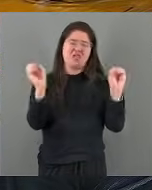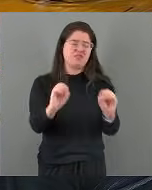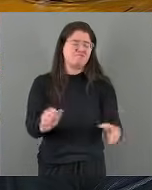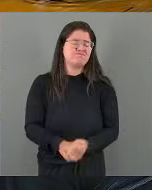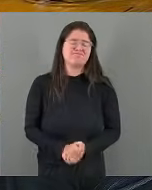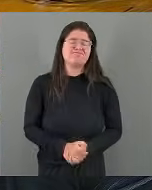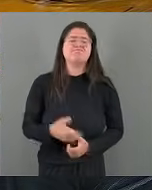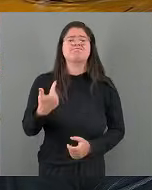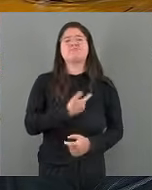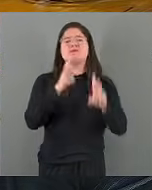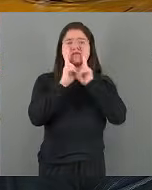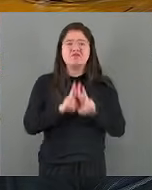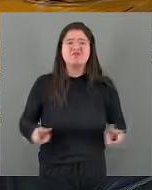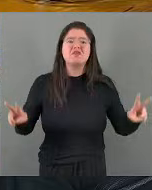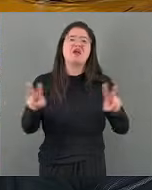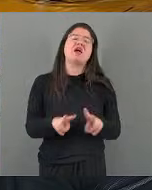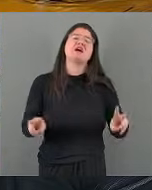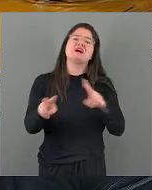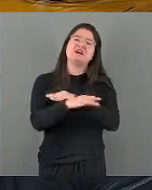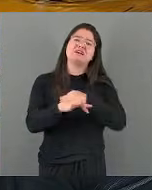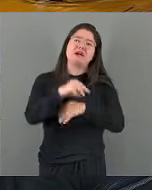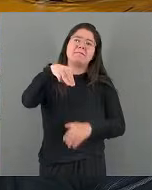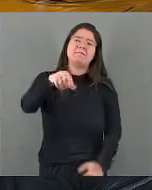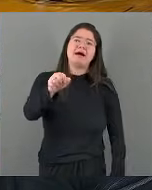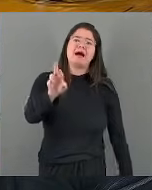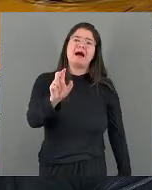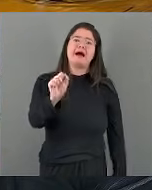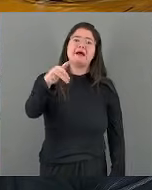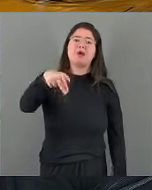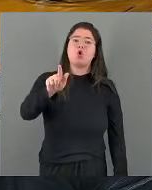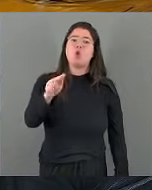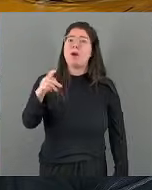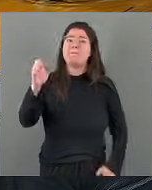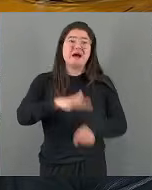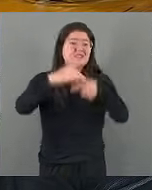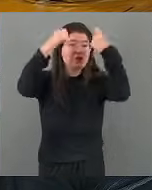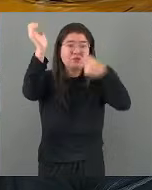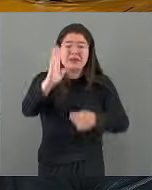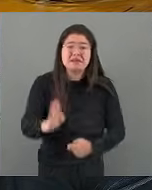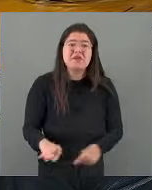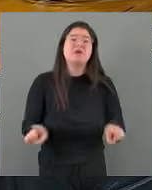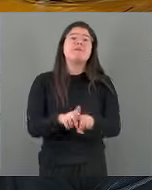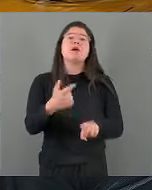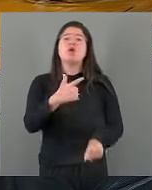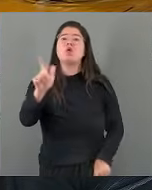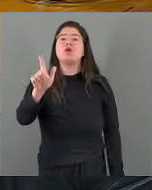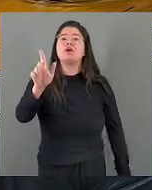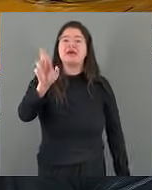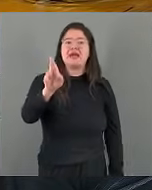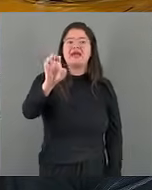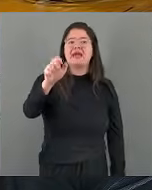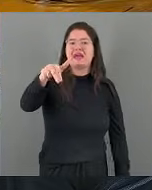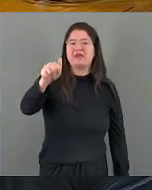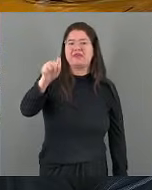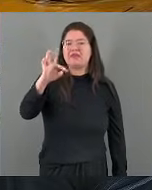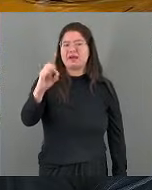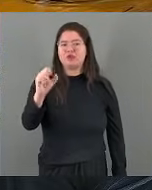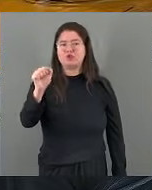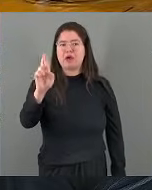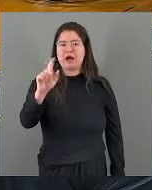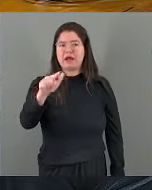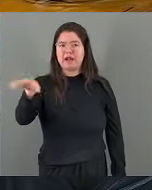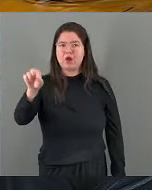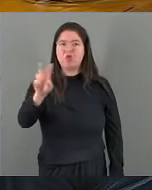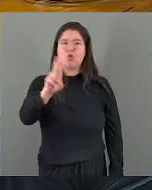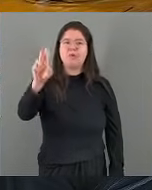lá a cidade de Maranguape, a mais violenta do Brasil. E a do Renato Aragão, parece um contrassenso tudo isso. A do Renato Aragão